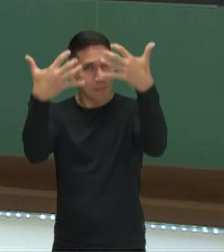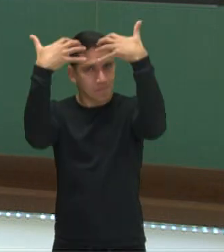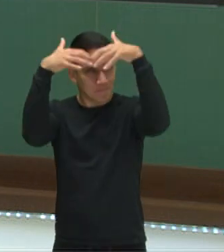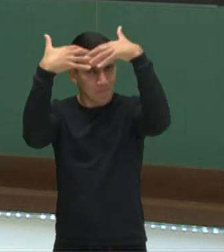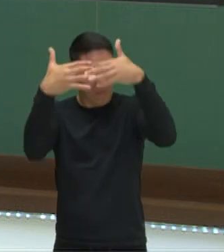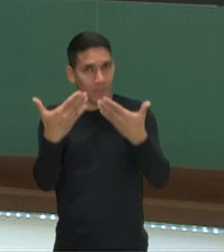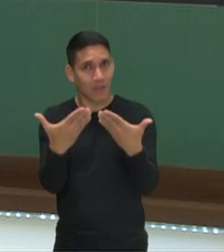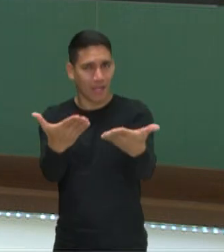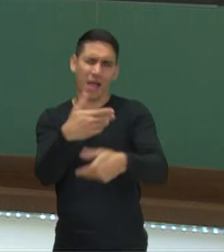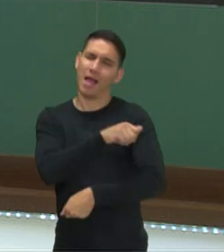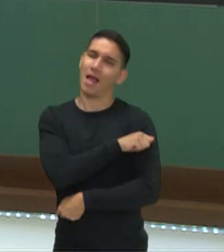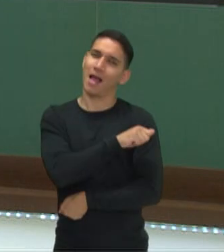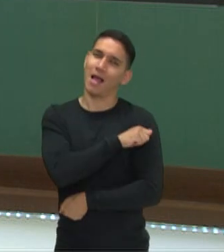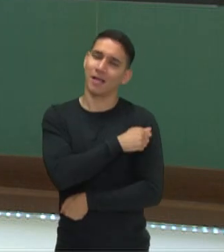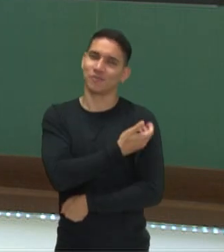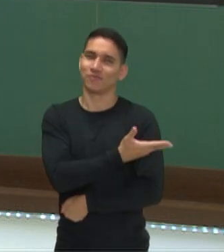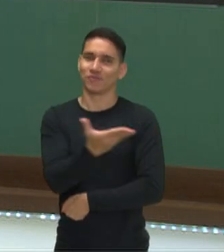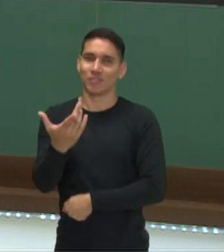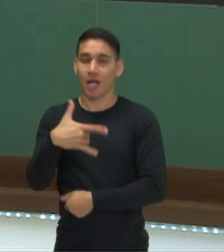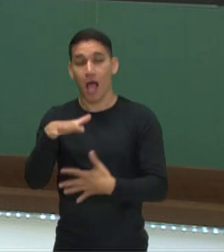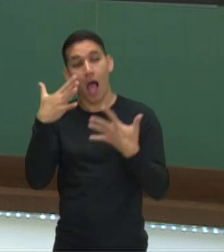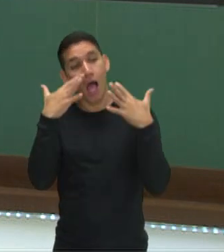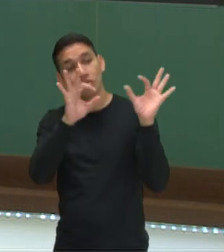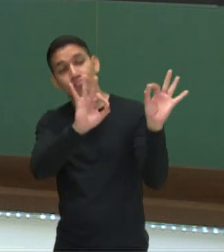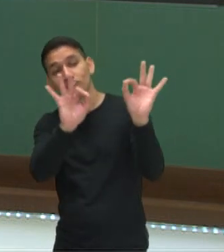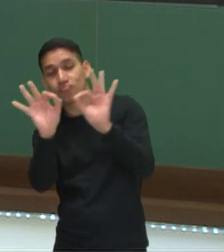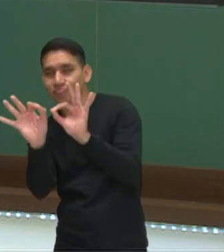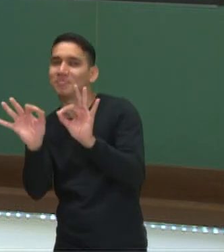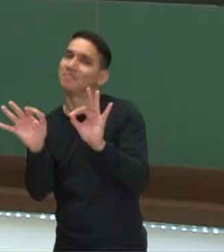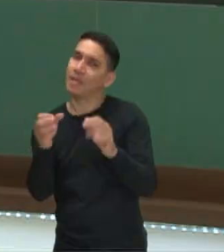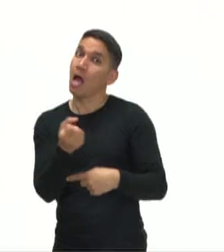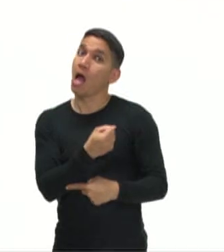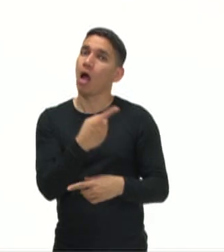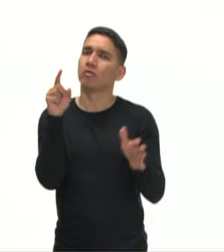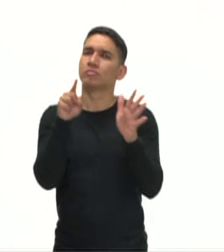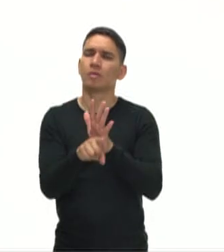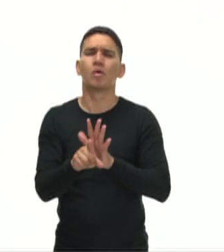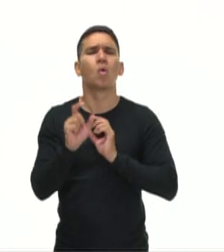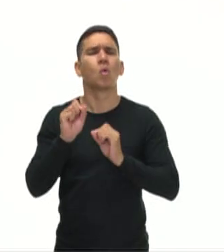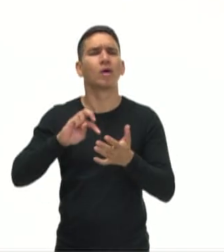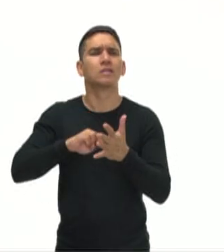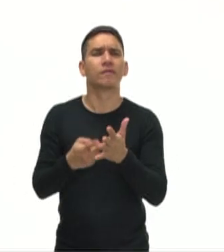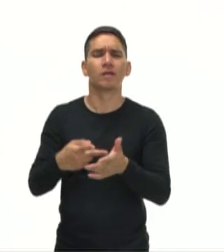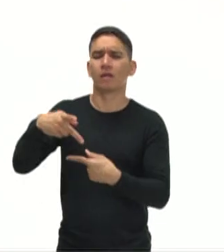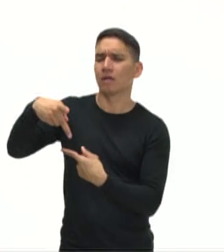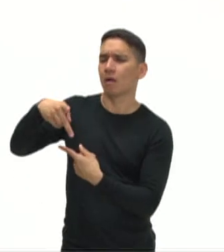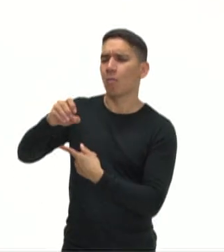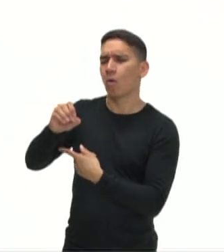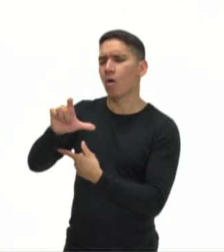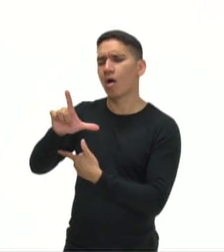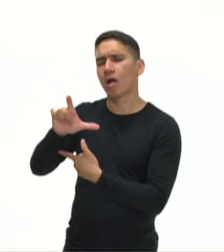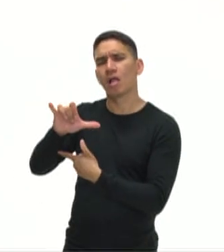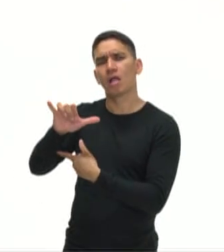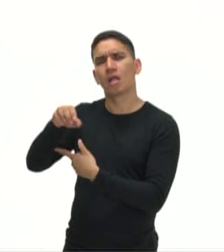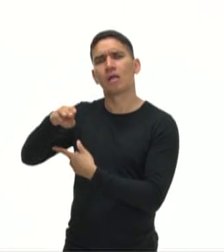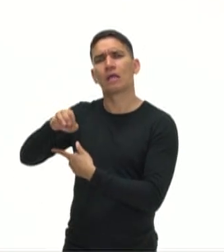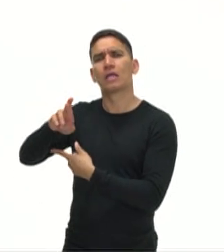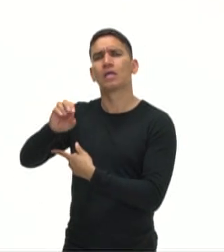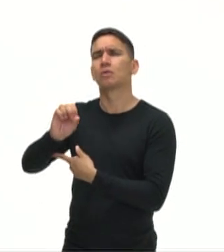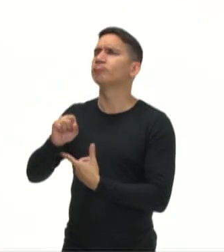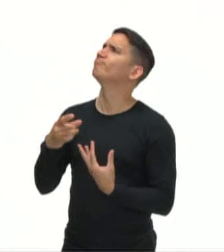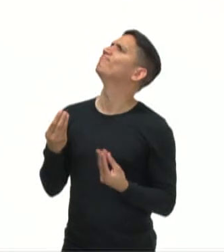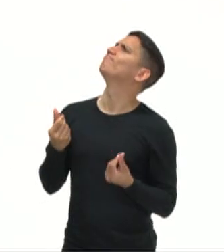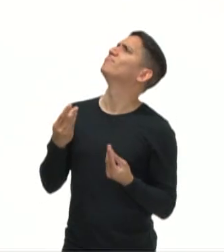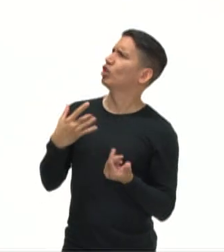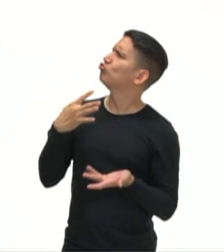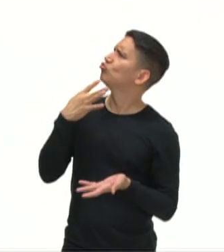pensando no meu aluno, na minha aluna que está aí. Alguns questionamentos. O que são polímeros? Já ouvi falar, professor.